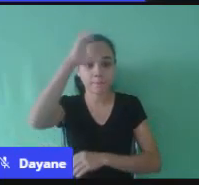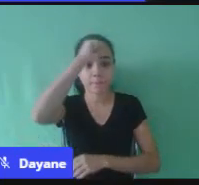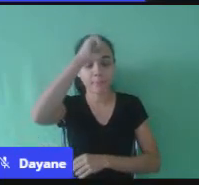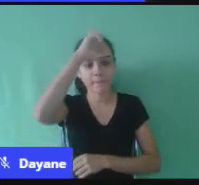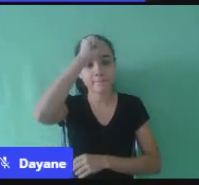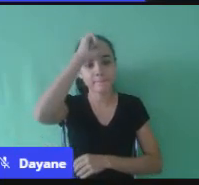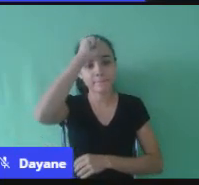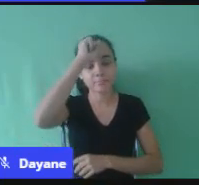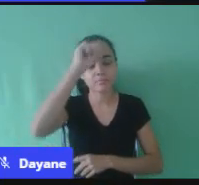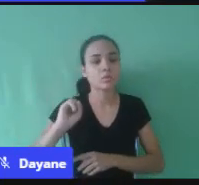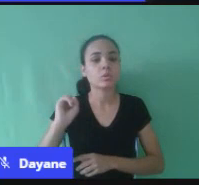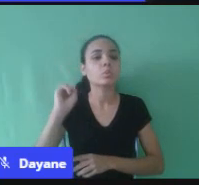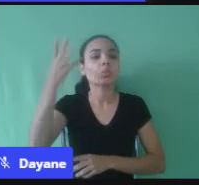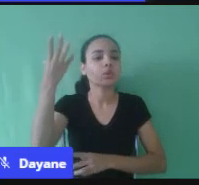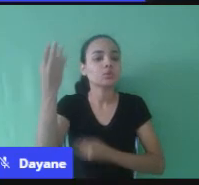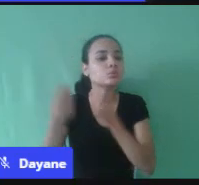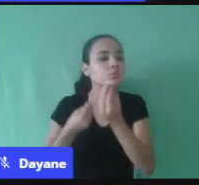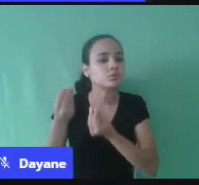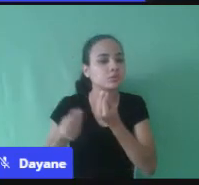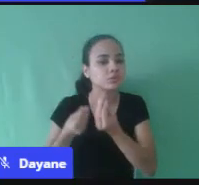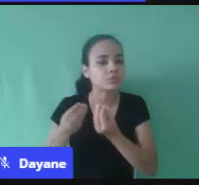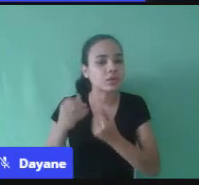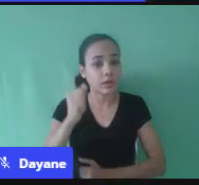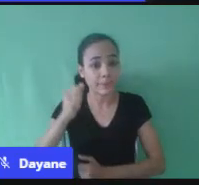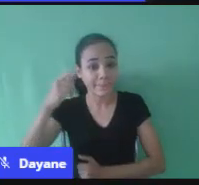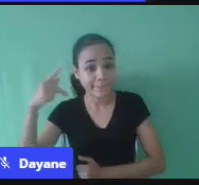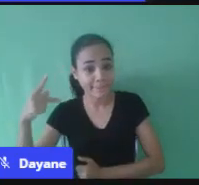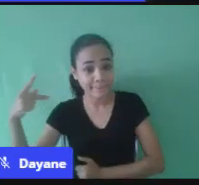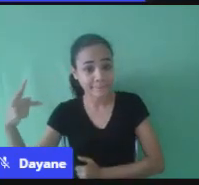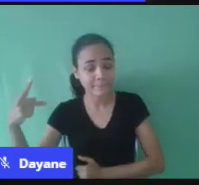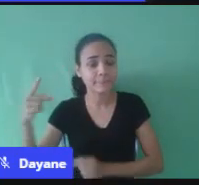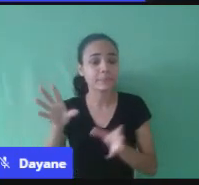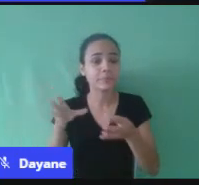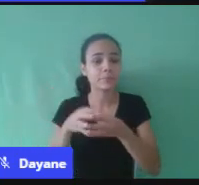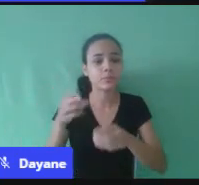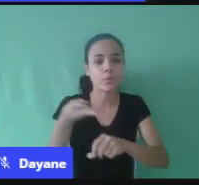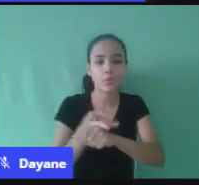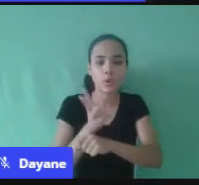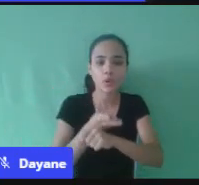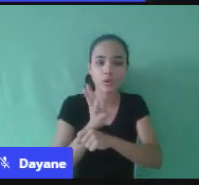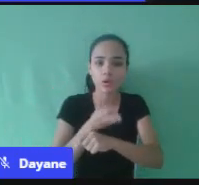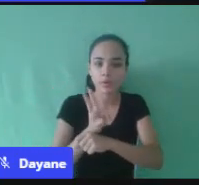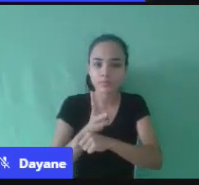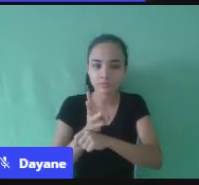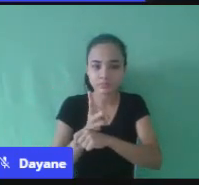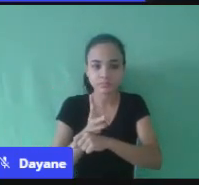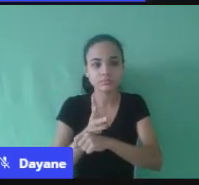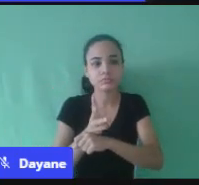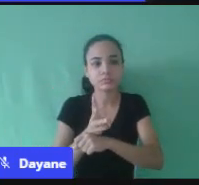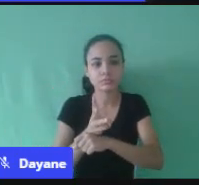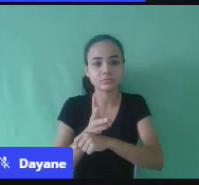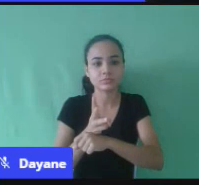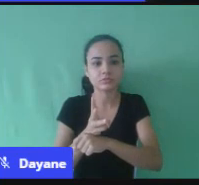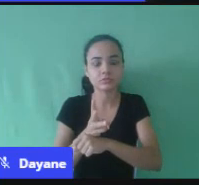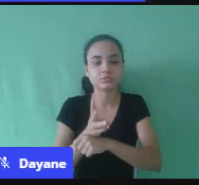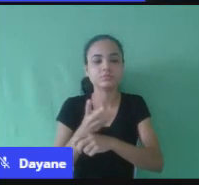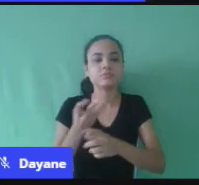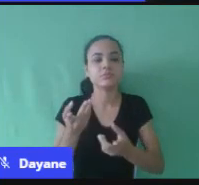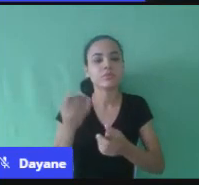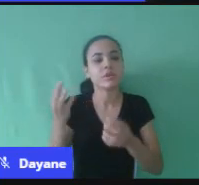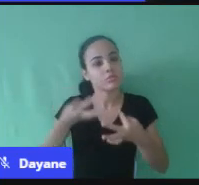pelos aplicativos, por grupo de WhatsApp, mediado por essas tecnologias da informação